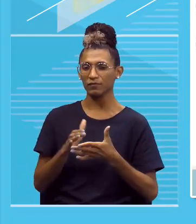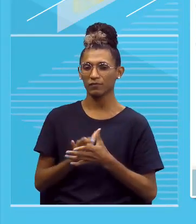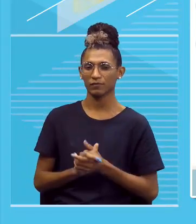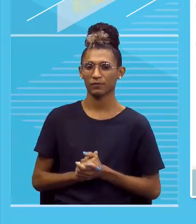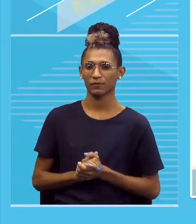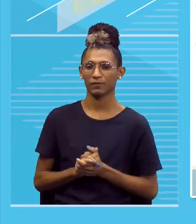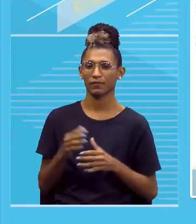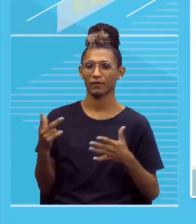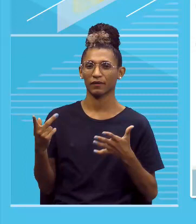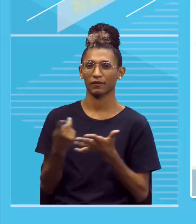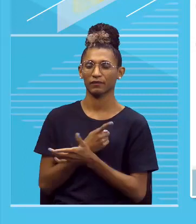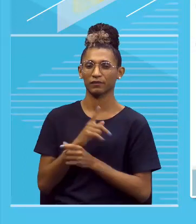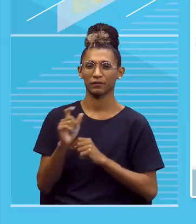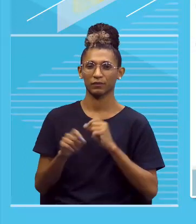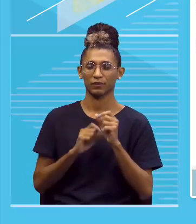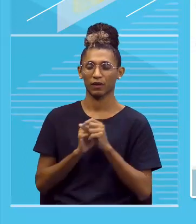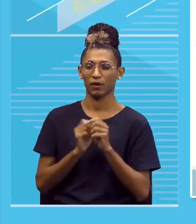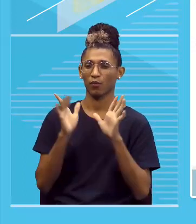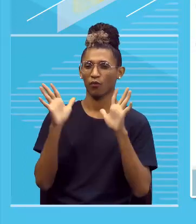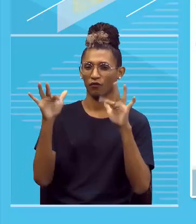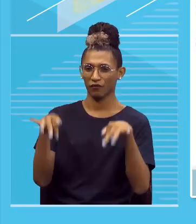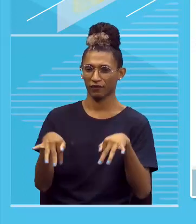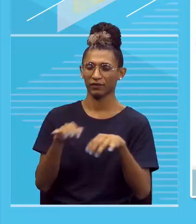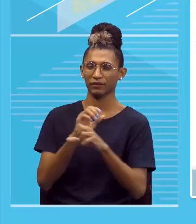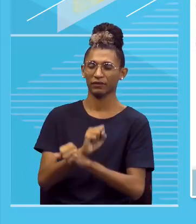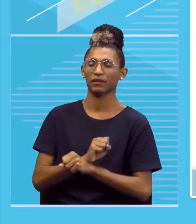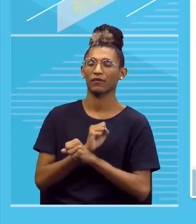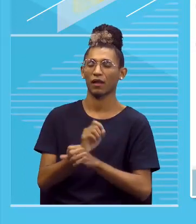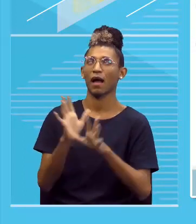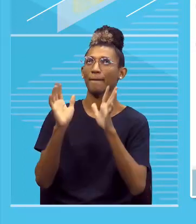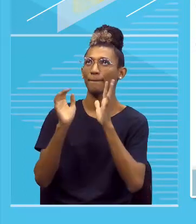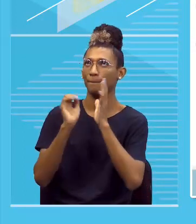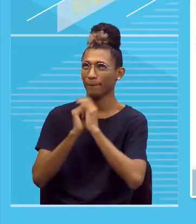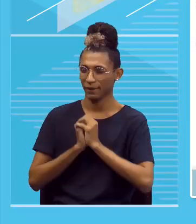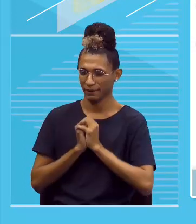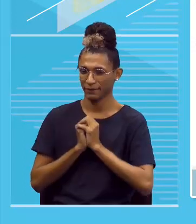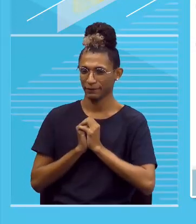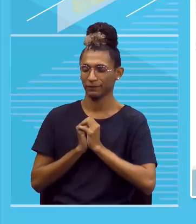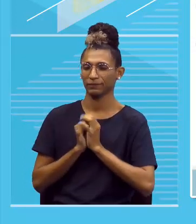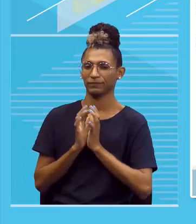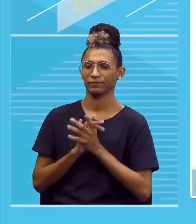houve abolição da escravatura graças a Deus